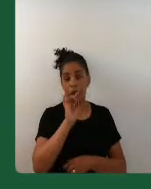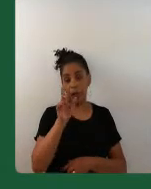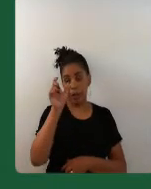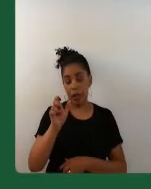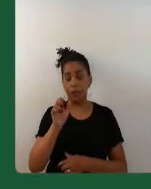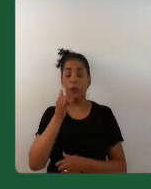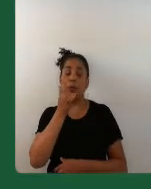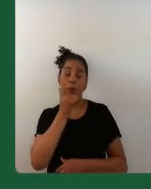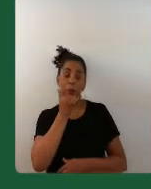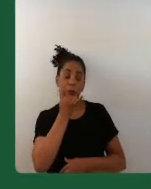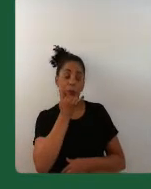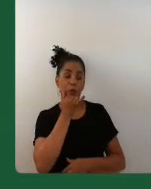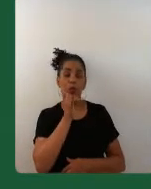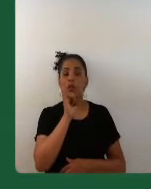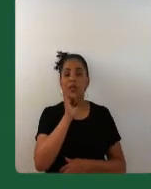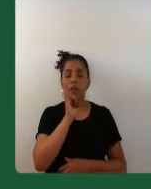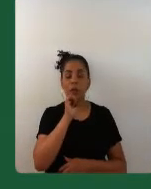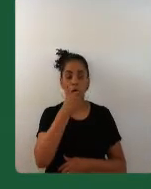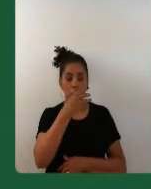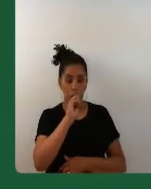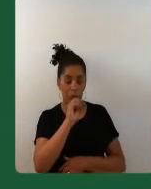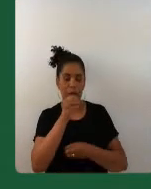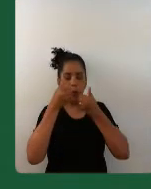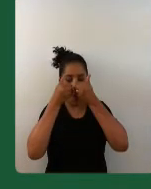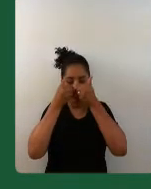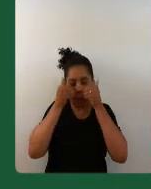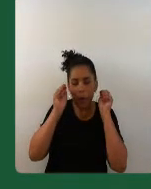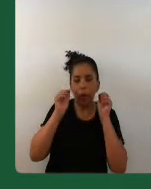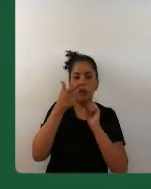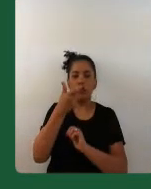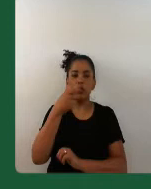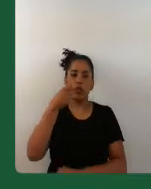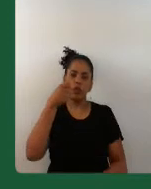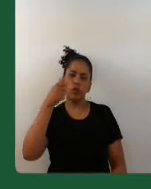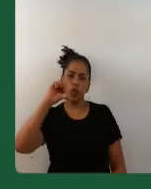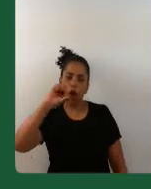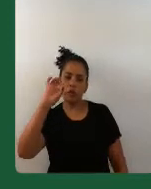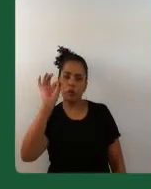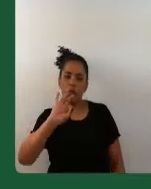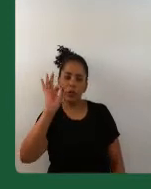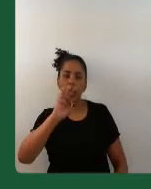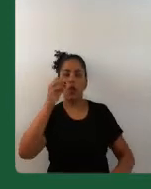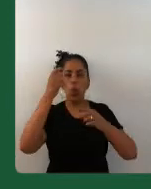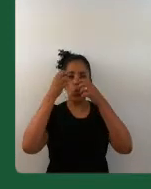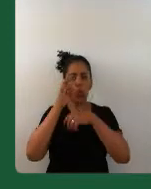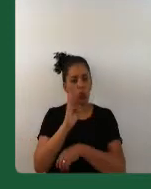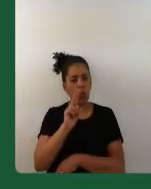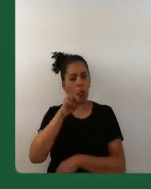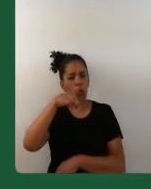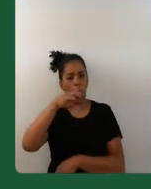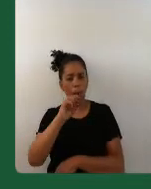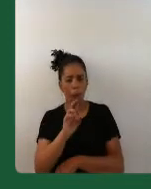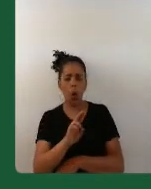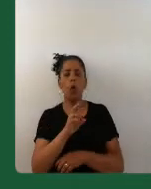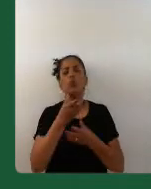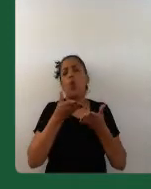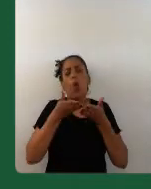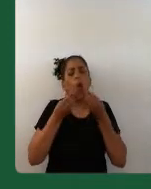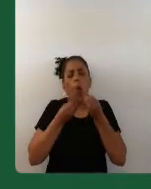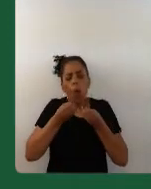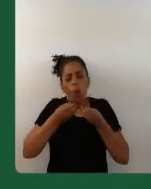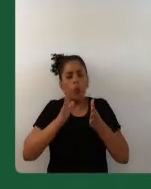20% são as fissuras, 29% são os tumores, as origens, né, 48%